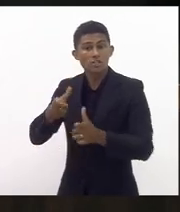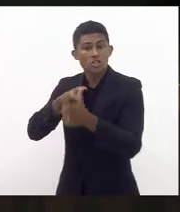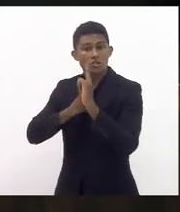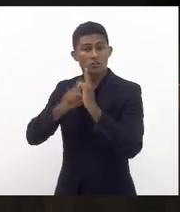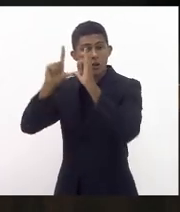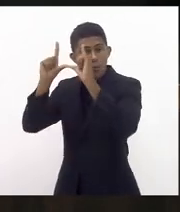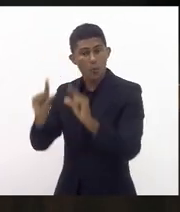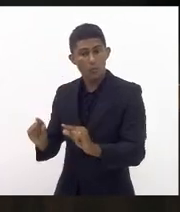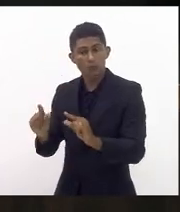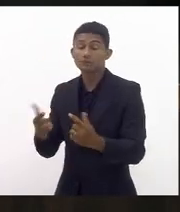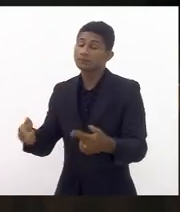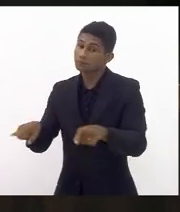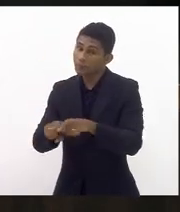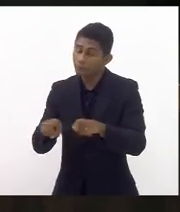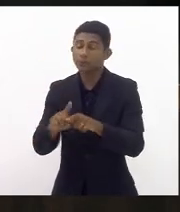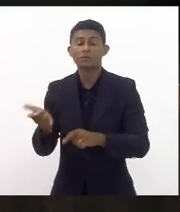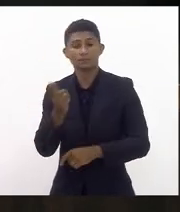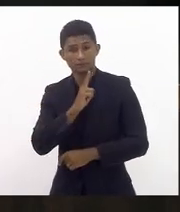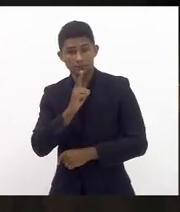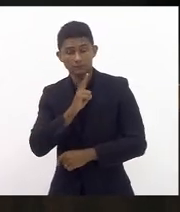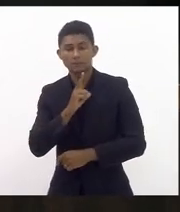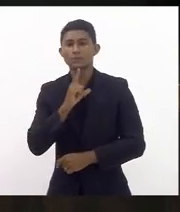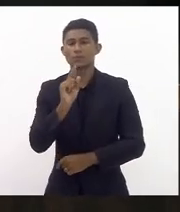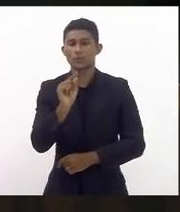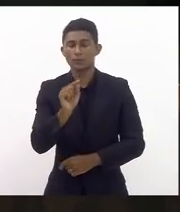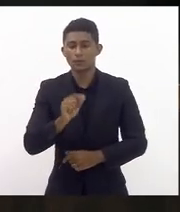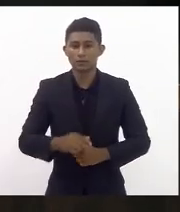uma discussão em relação